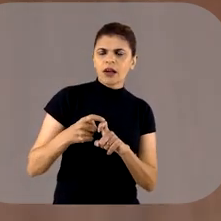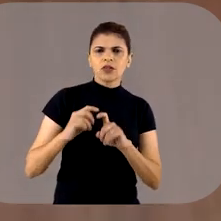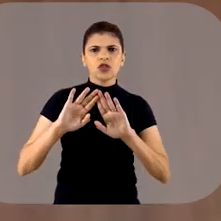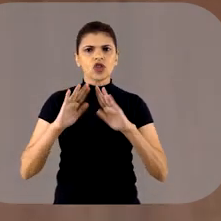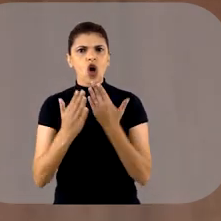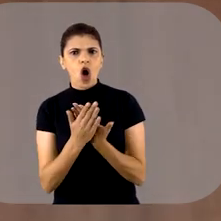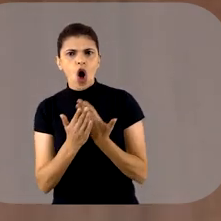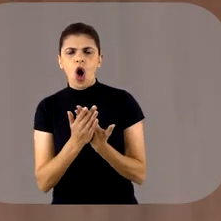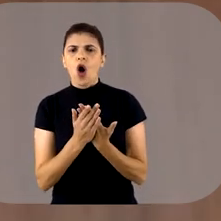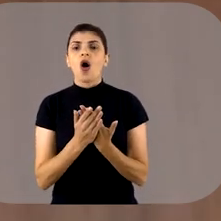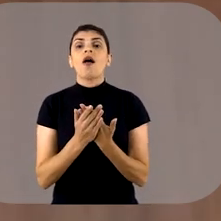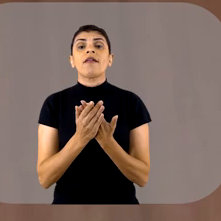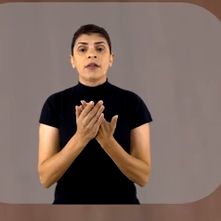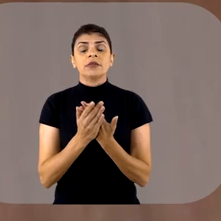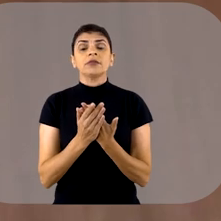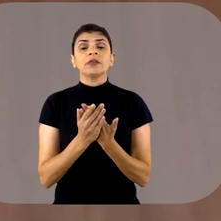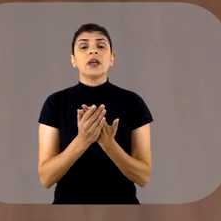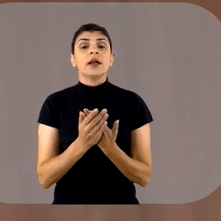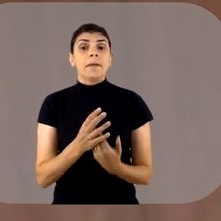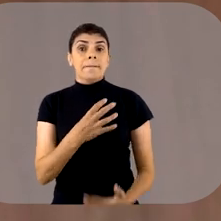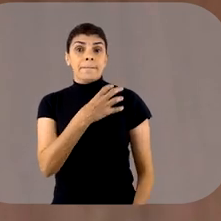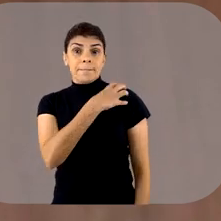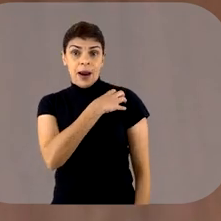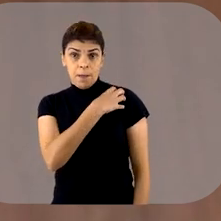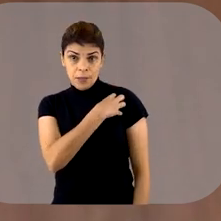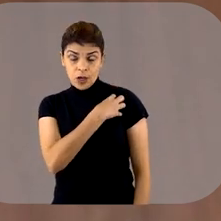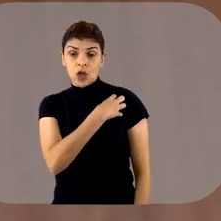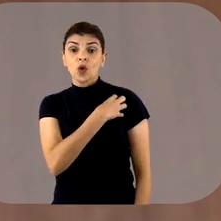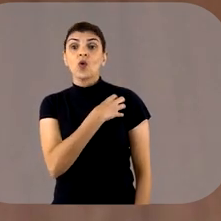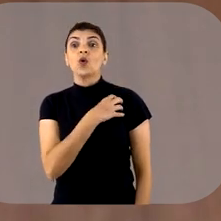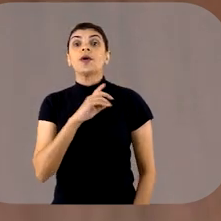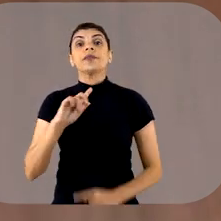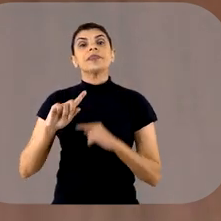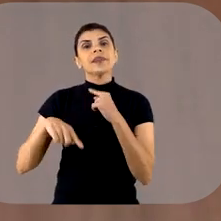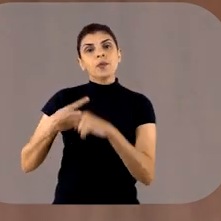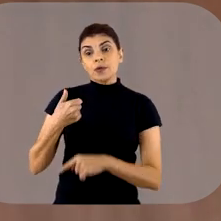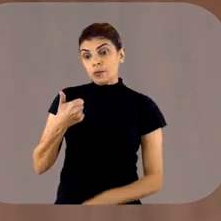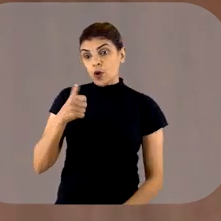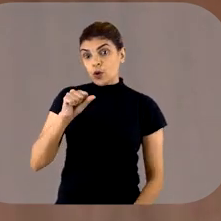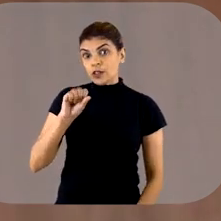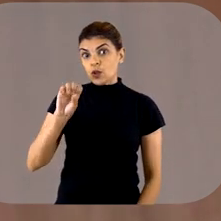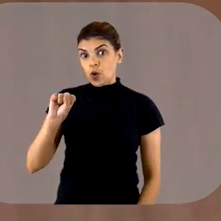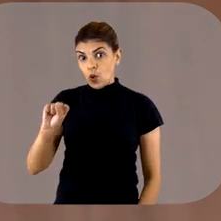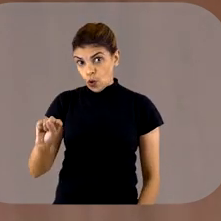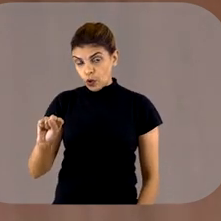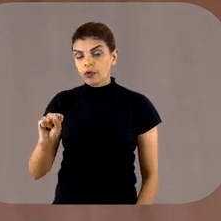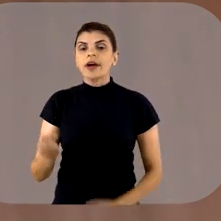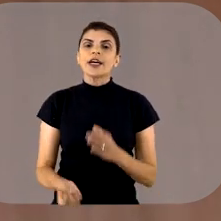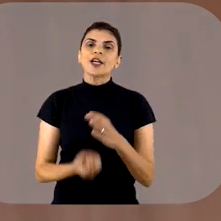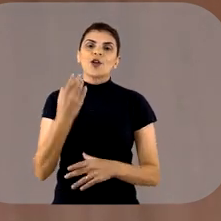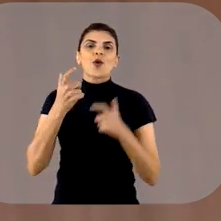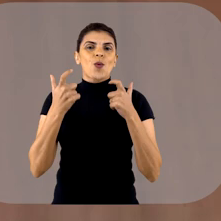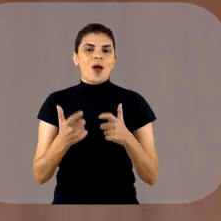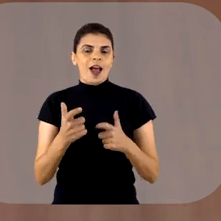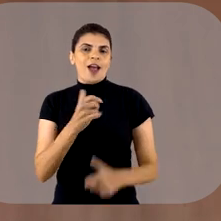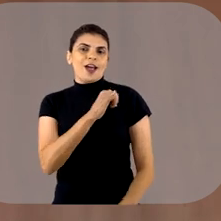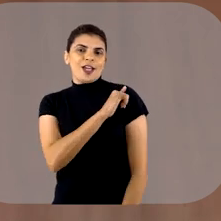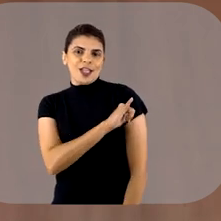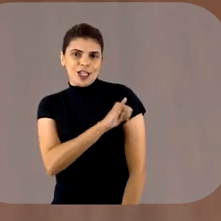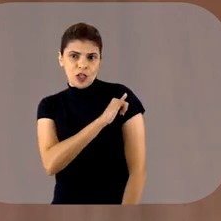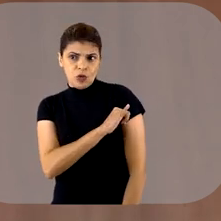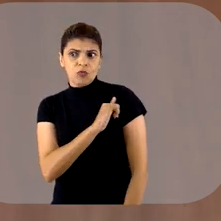Bahia em novembro de de 1807 e já no início de 1808 ele cria no Rio de Janeiro